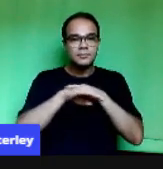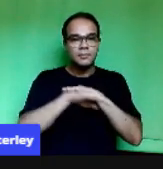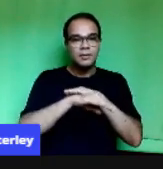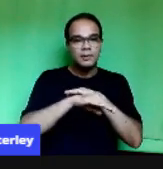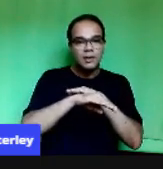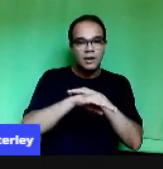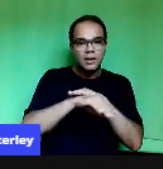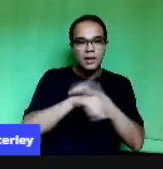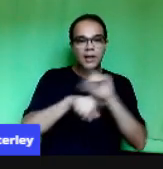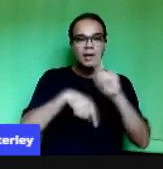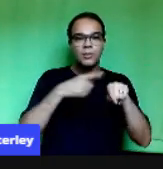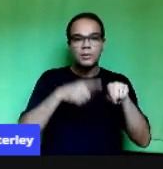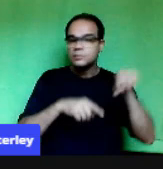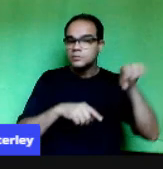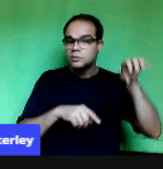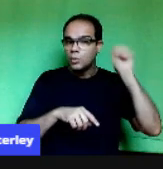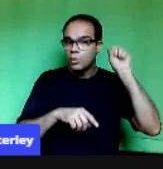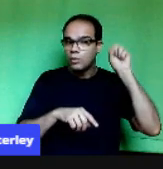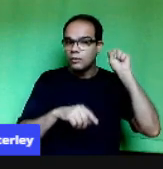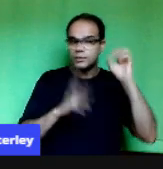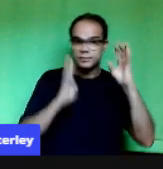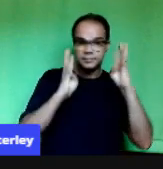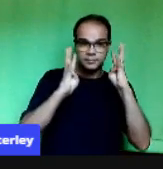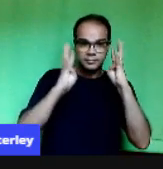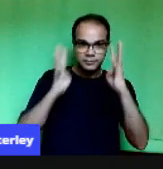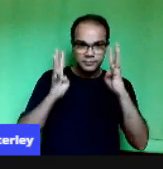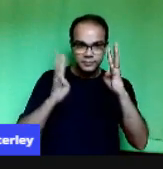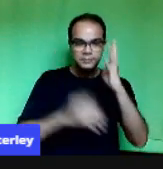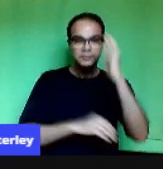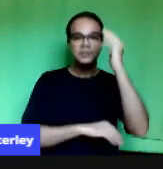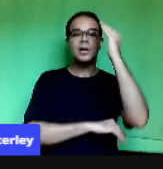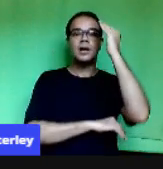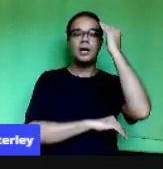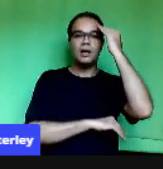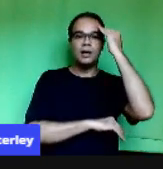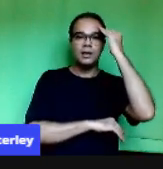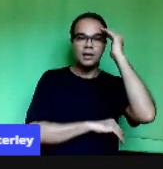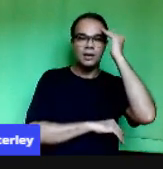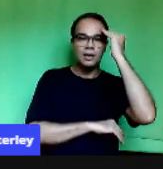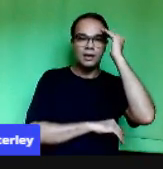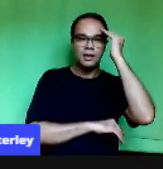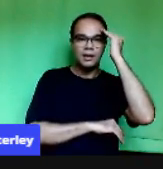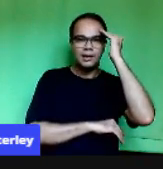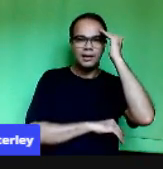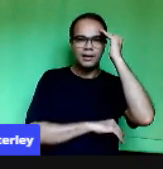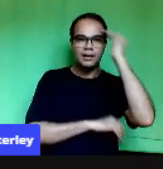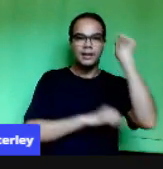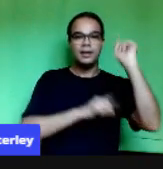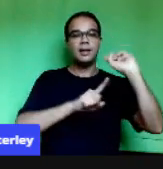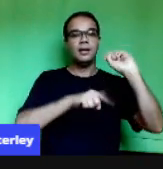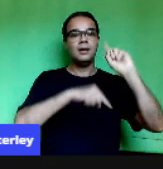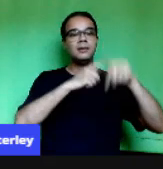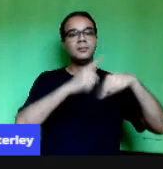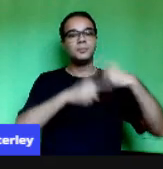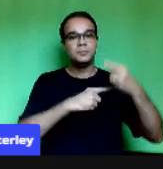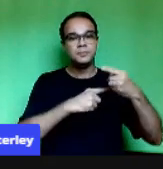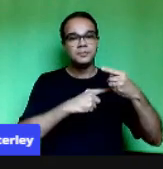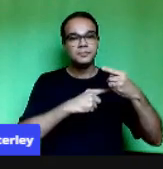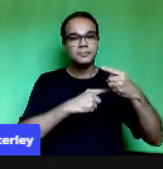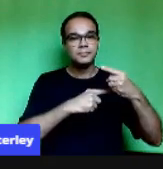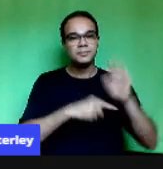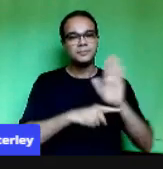a compreensão. E a compreensão, ele dá o quê? A condição de estar com o